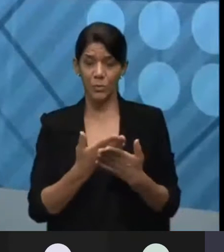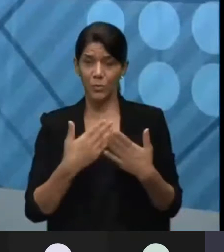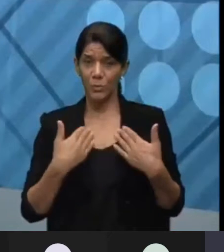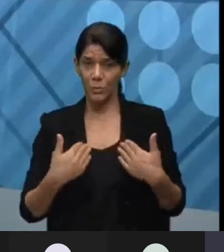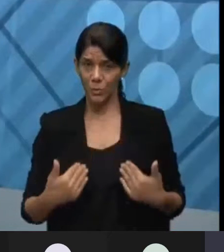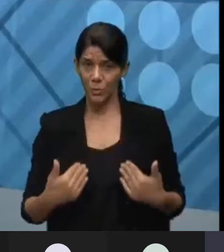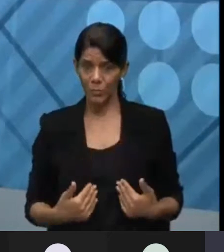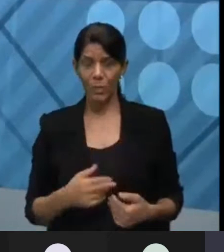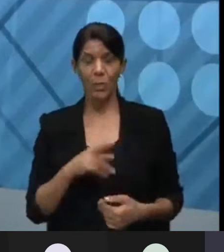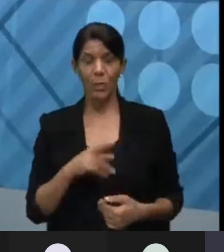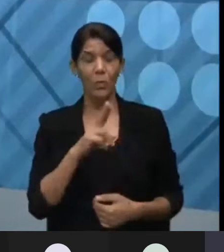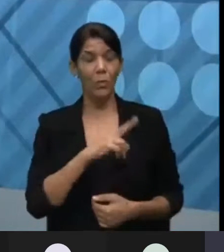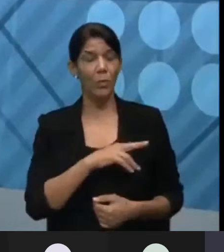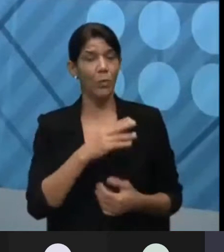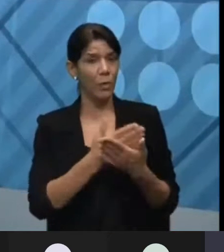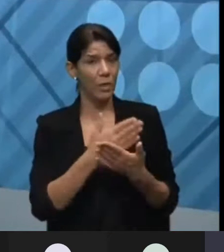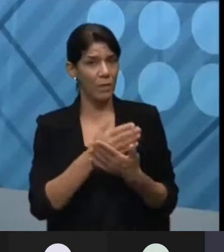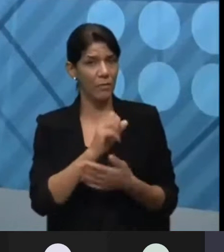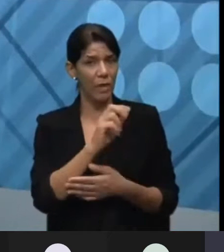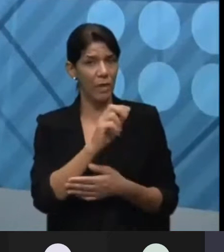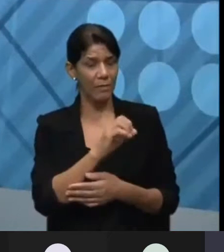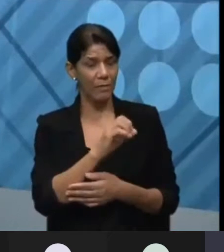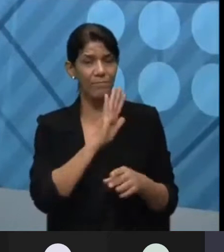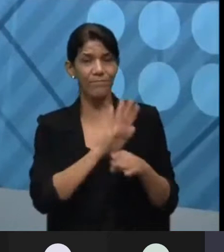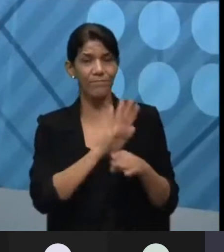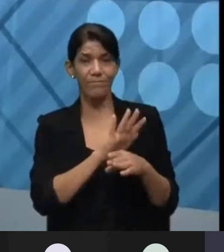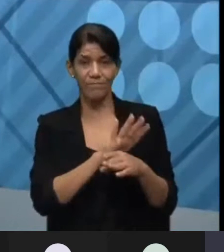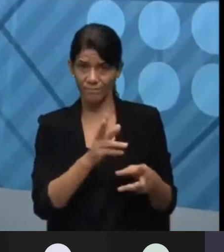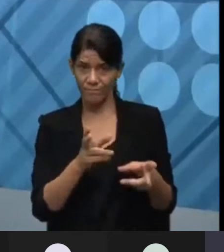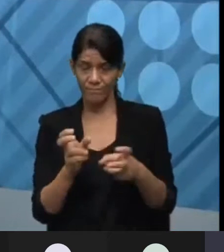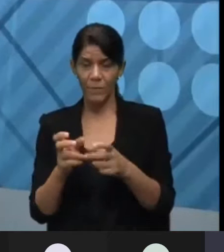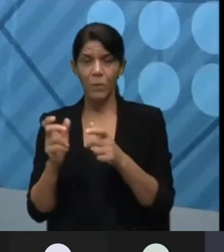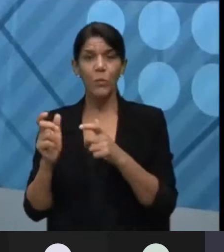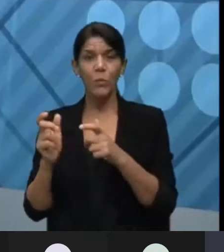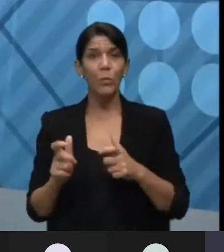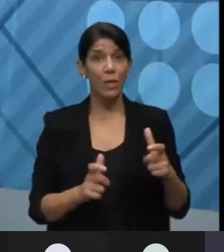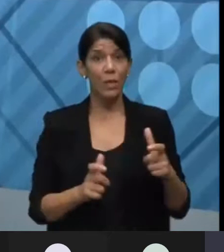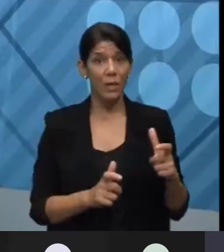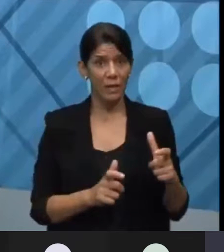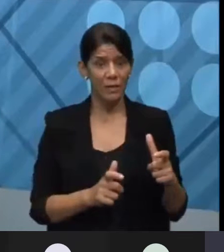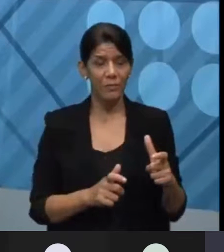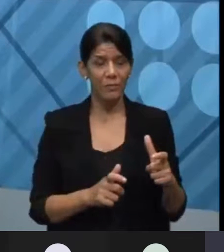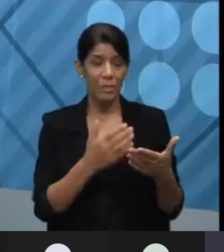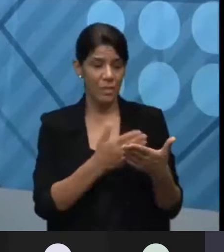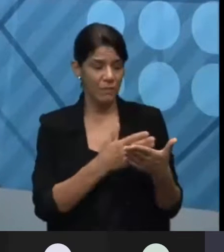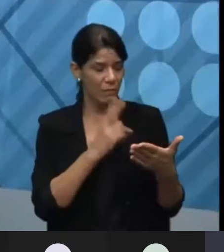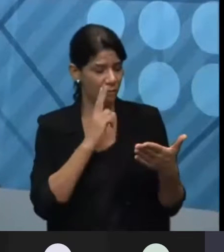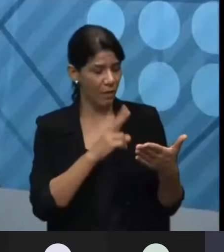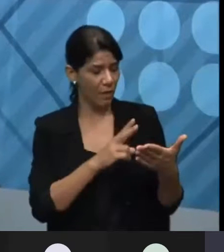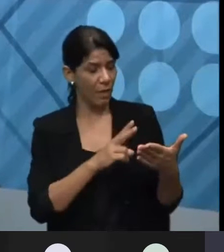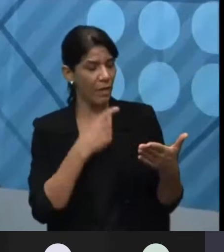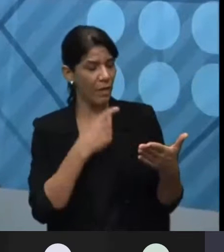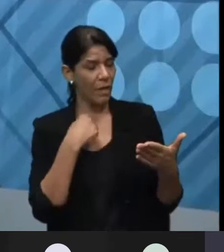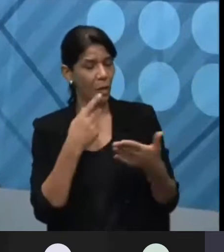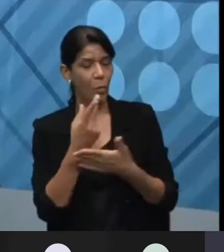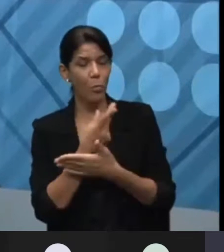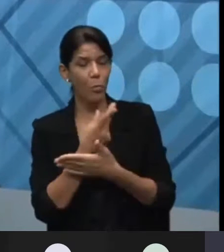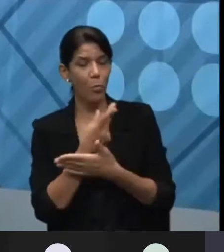anatômicas. Então, usa o atlas para ajudar na identificação, localiza no atlas a estrutura